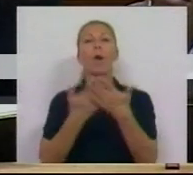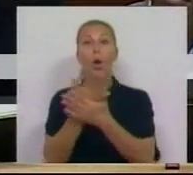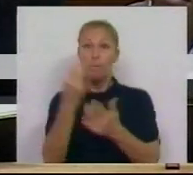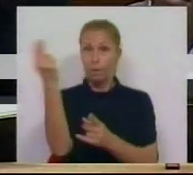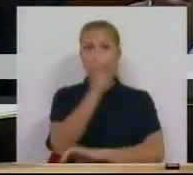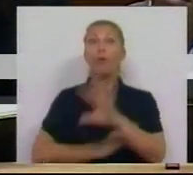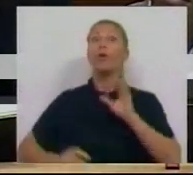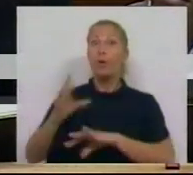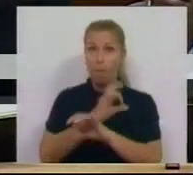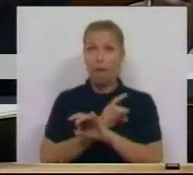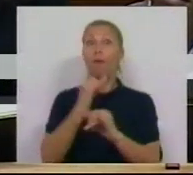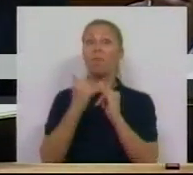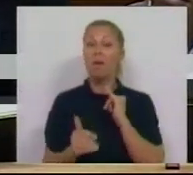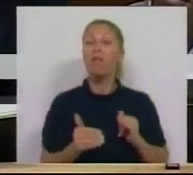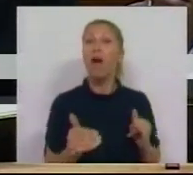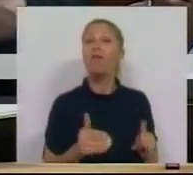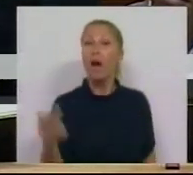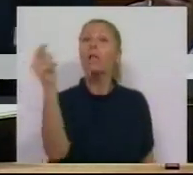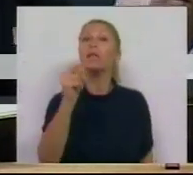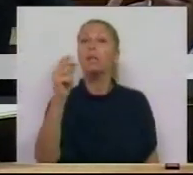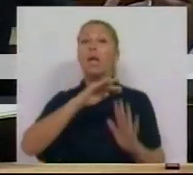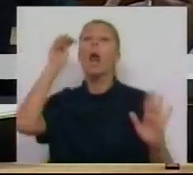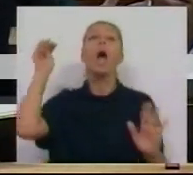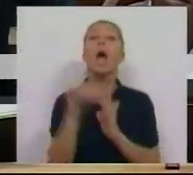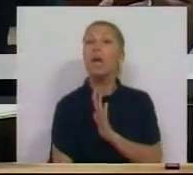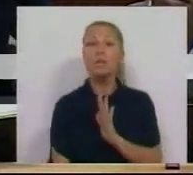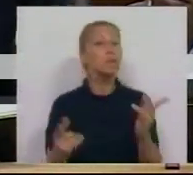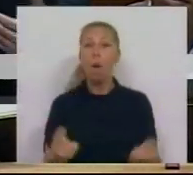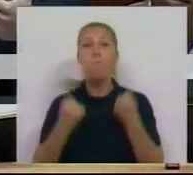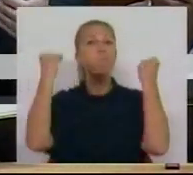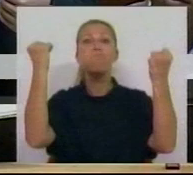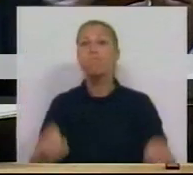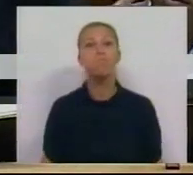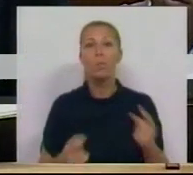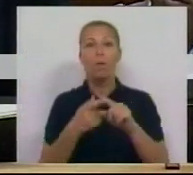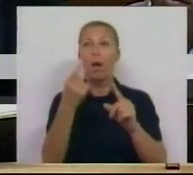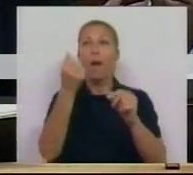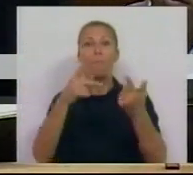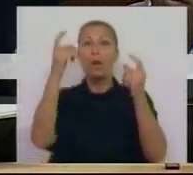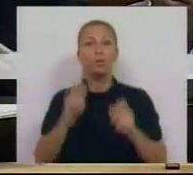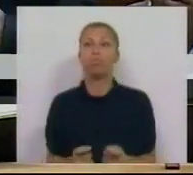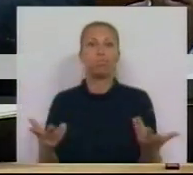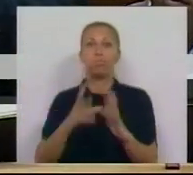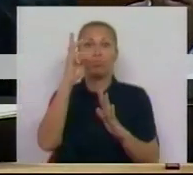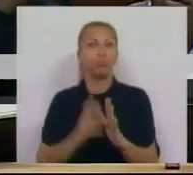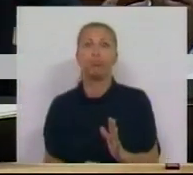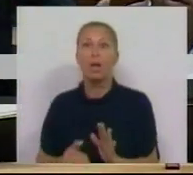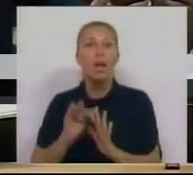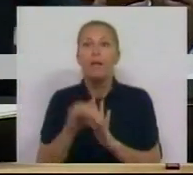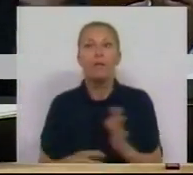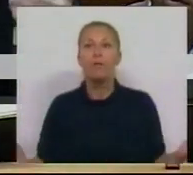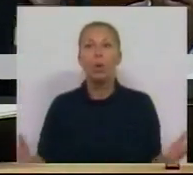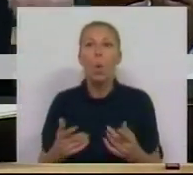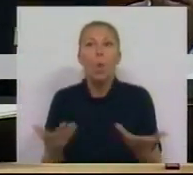de uma terceira recessão. Uma União Europeia que não consegue combater a deflação, que não consegue criar emprego, que não consegue resolver